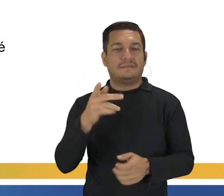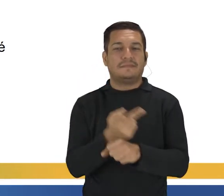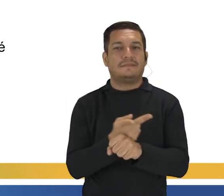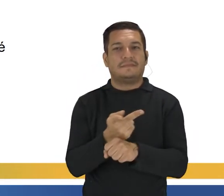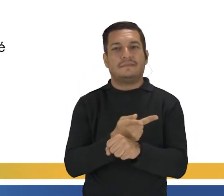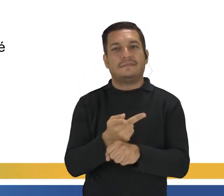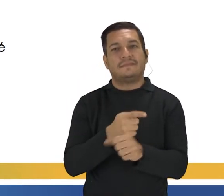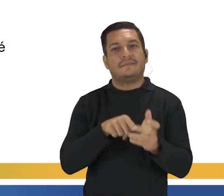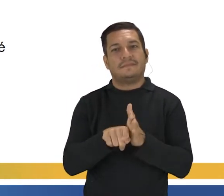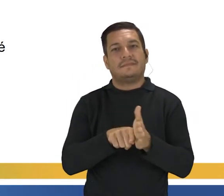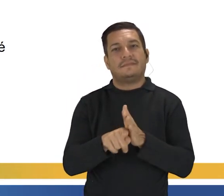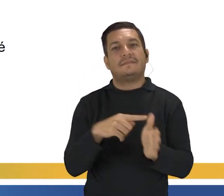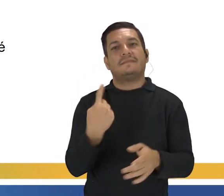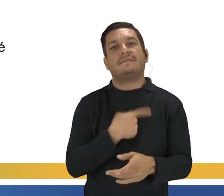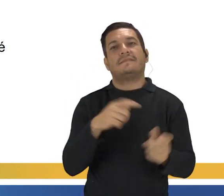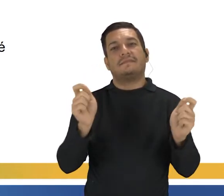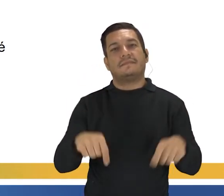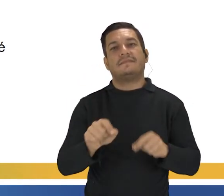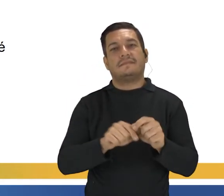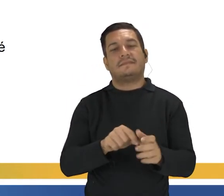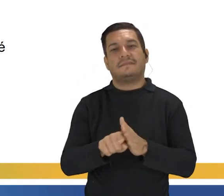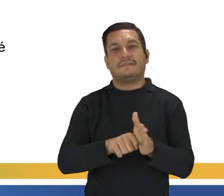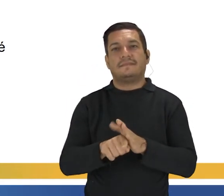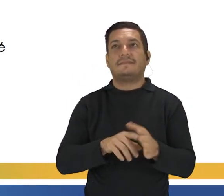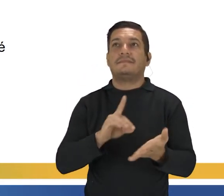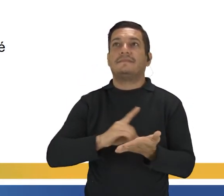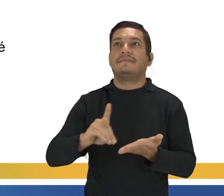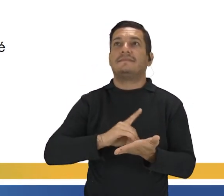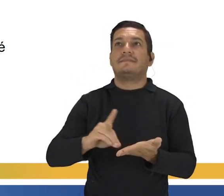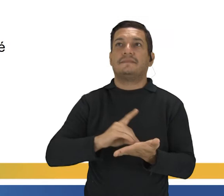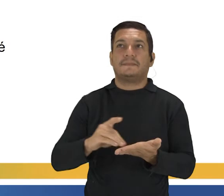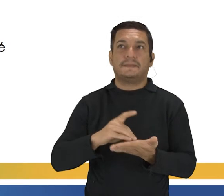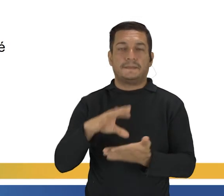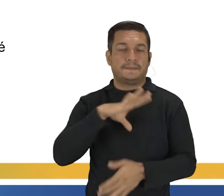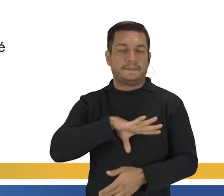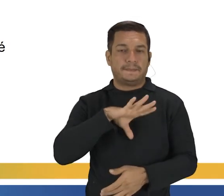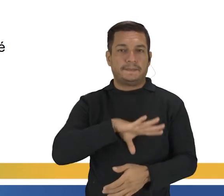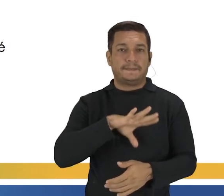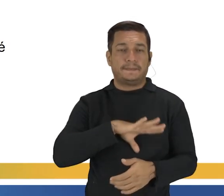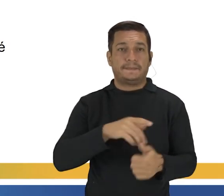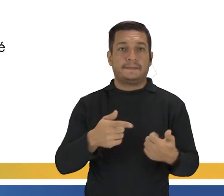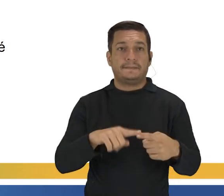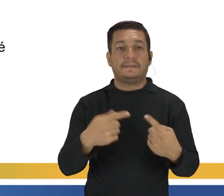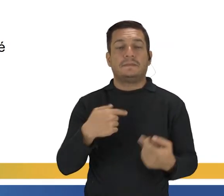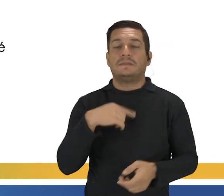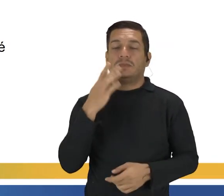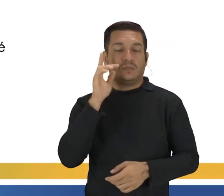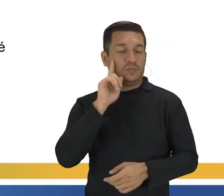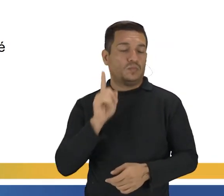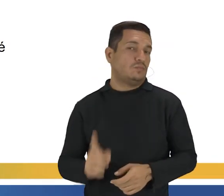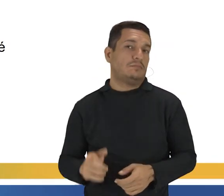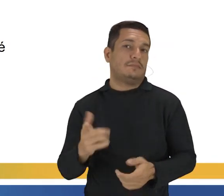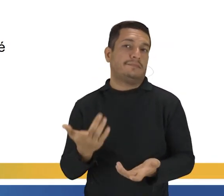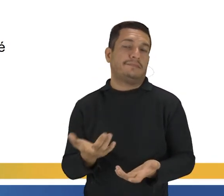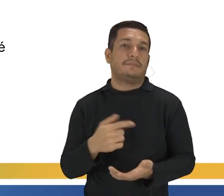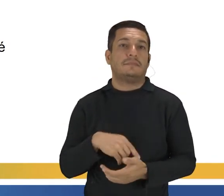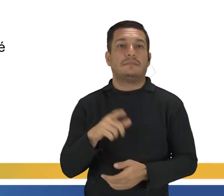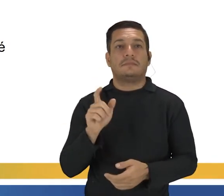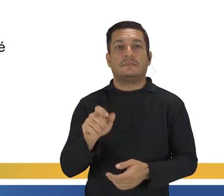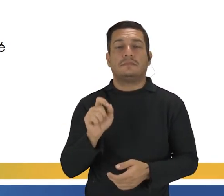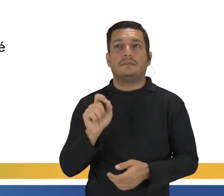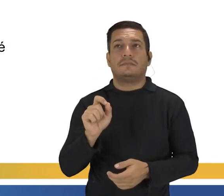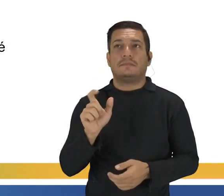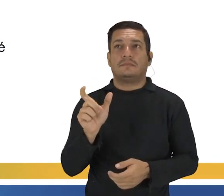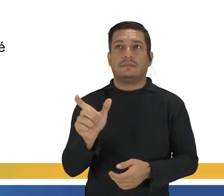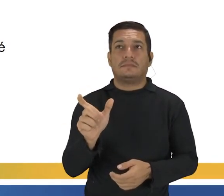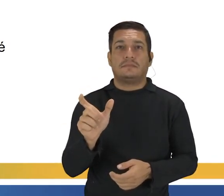busca. Você pode sim consultar o seu dicionário de língua portuguesa. Mas para quem não sabe,